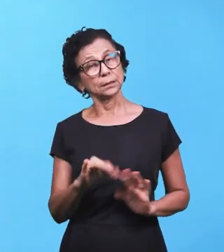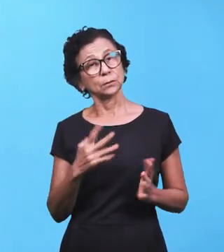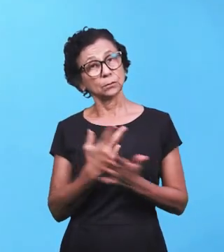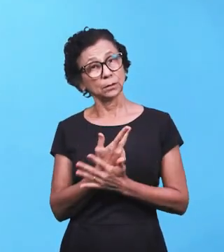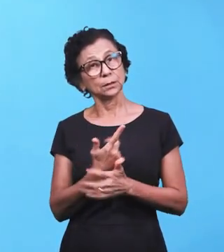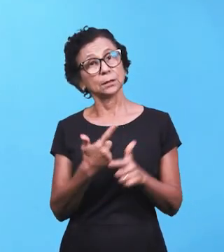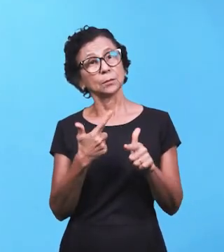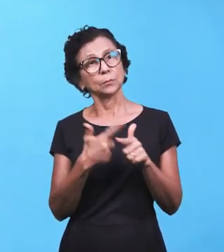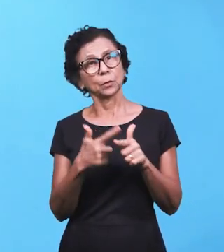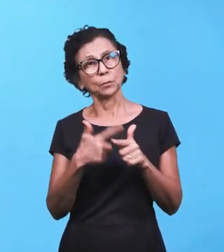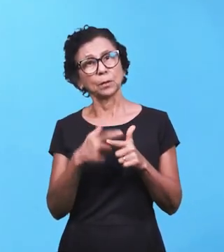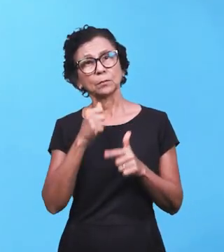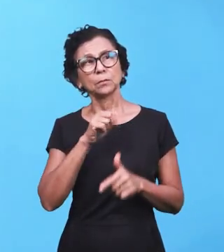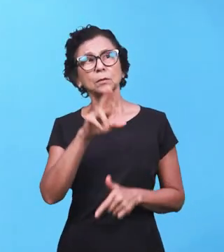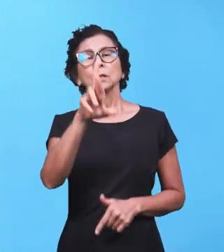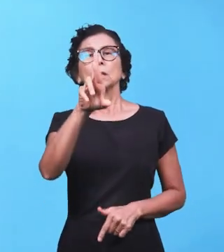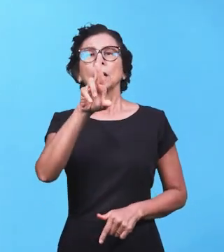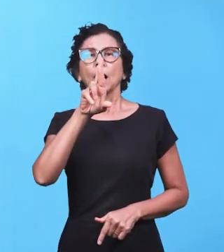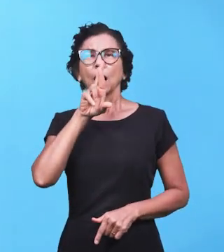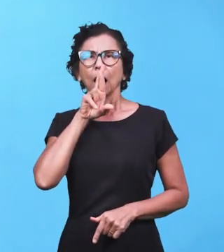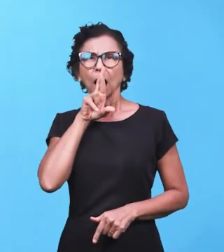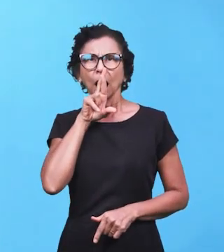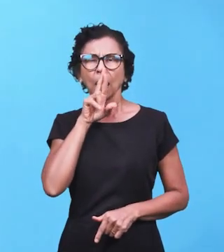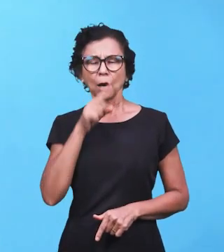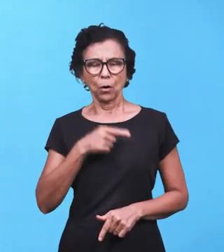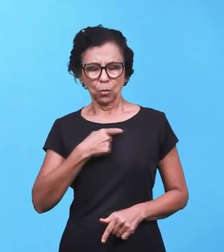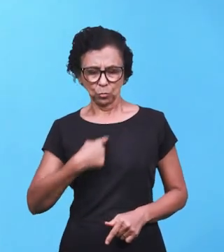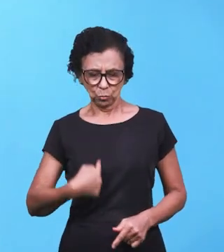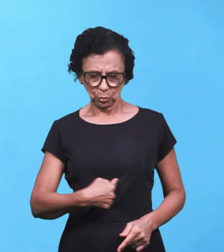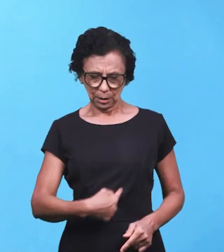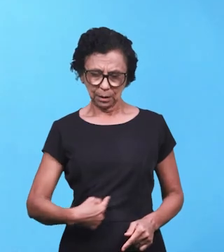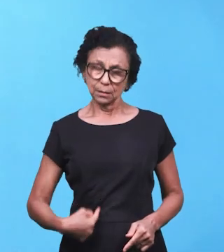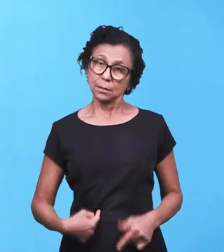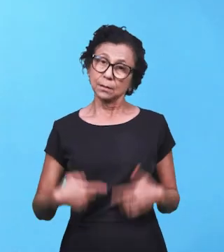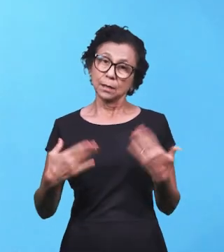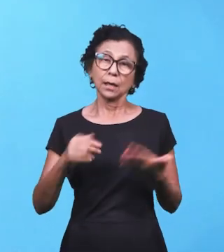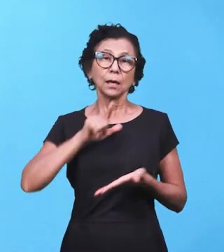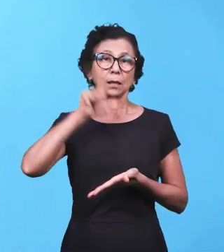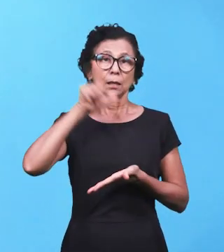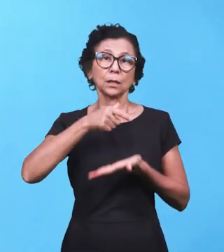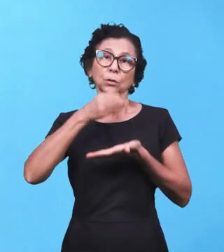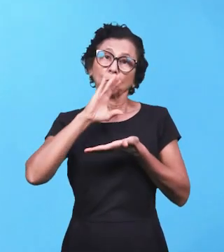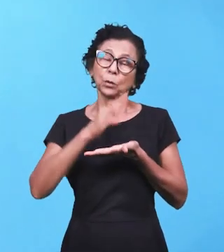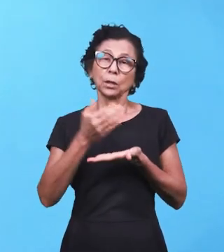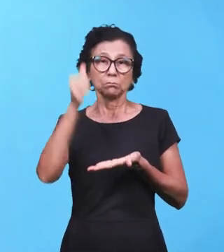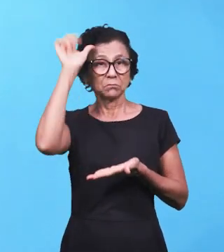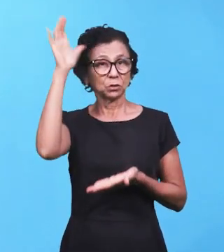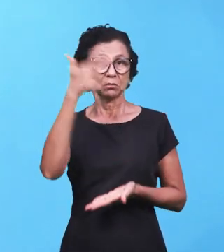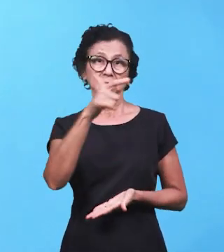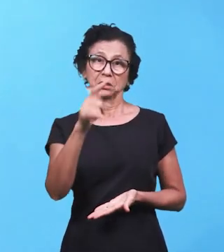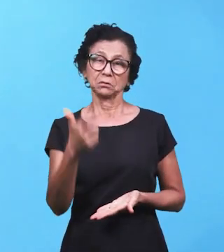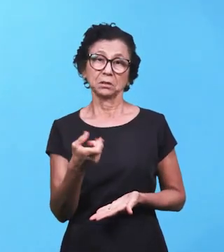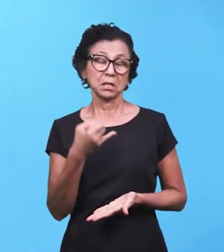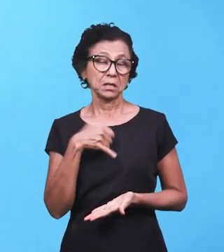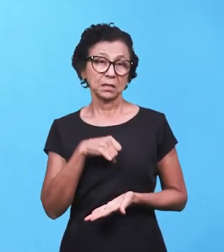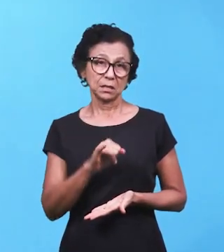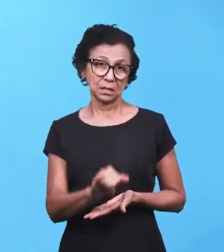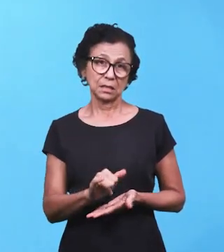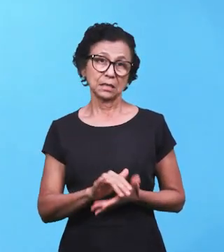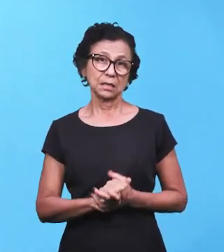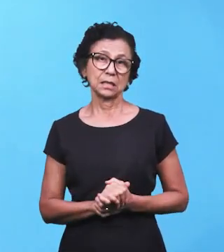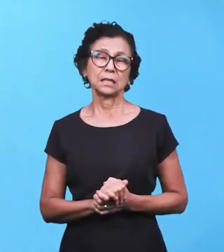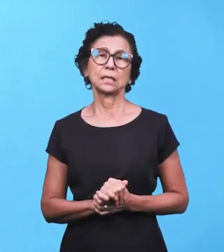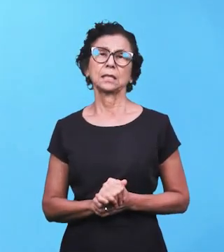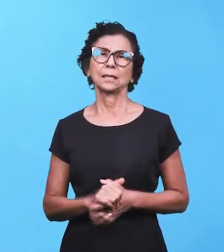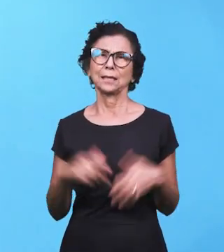problema respiratório, estomacal, aí o enxaguante bucal não vai resolver. Se for uma questão que estava